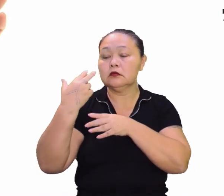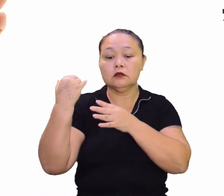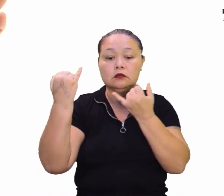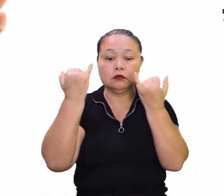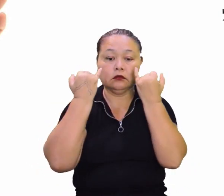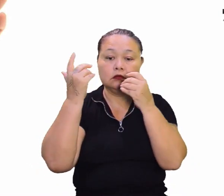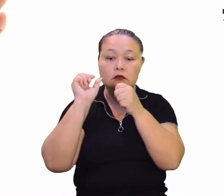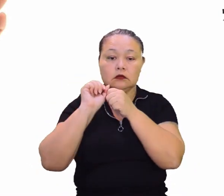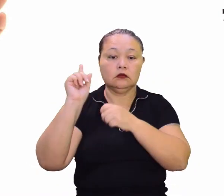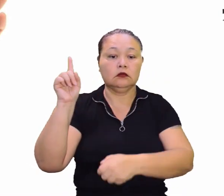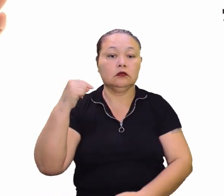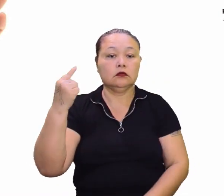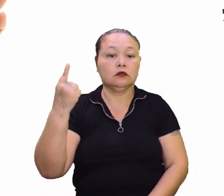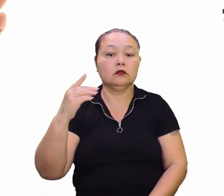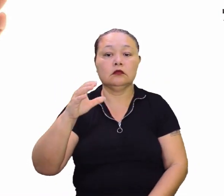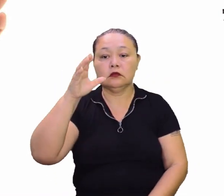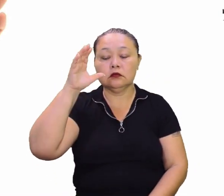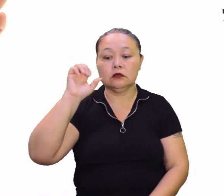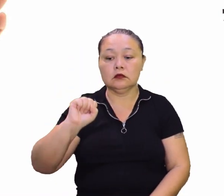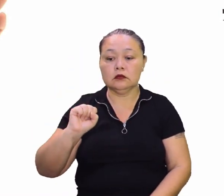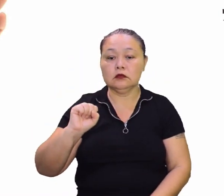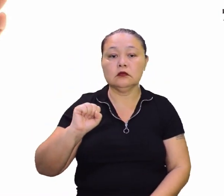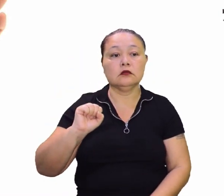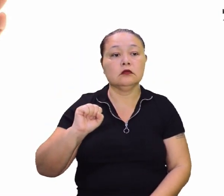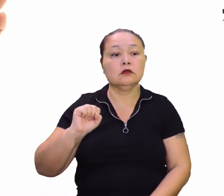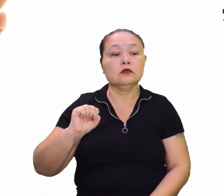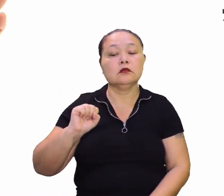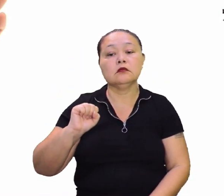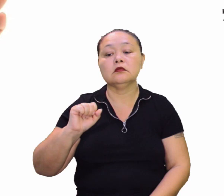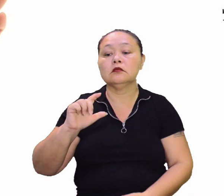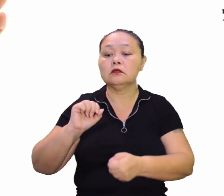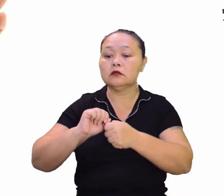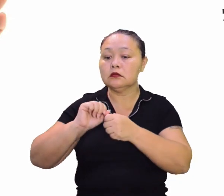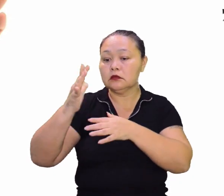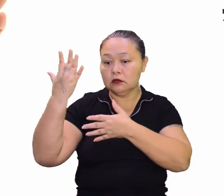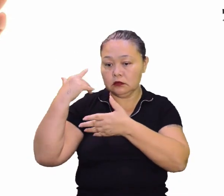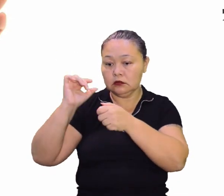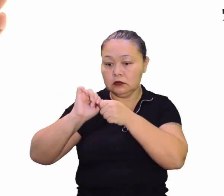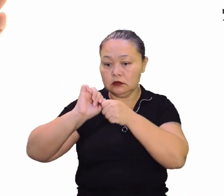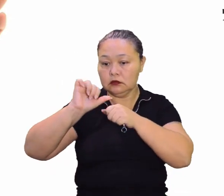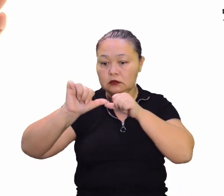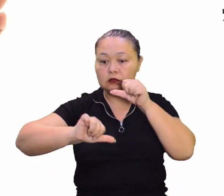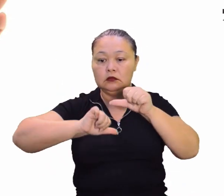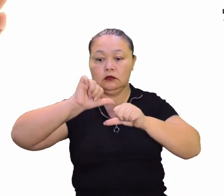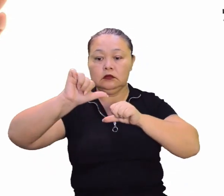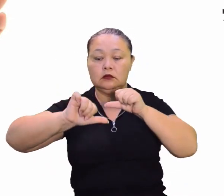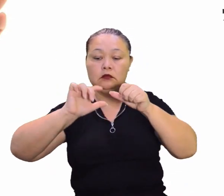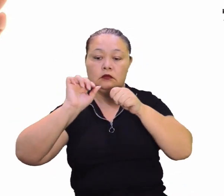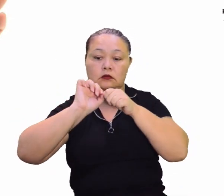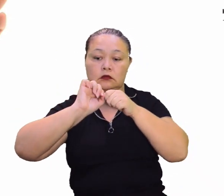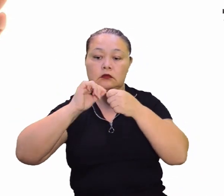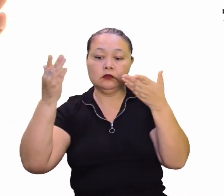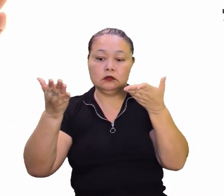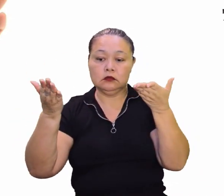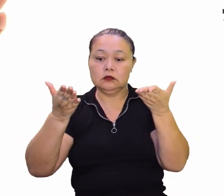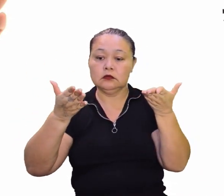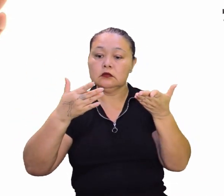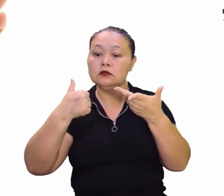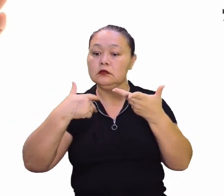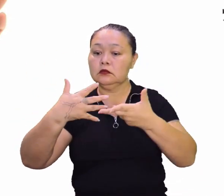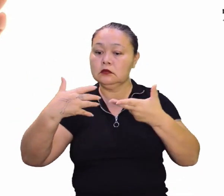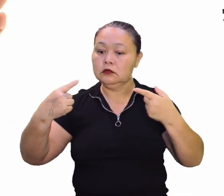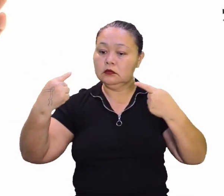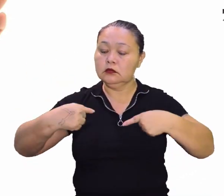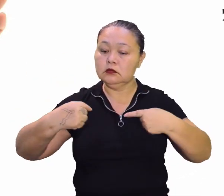informações ainda sobre a Coreia do Sul, que no plano de medidas de transformações para esse processo agressivo